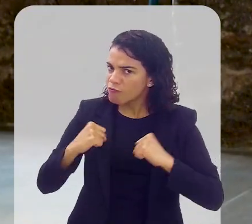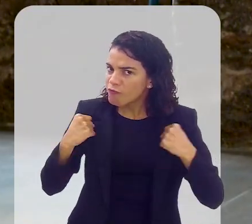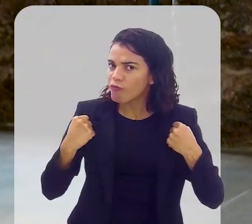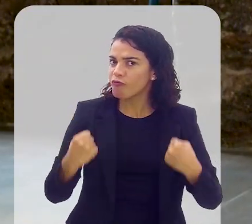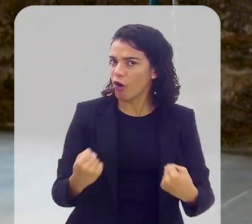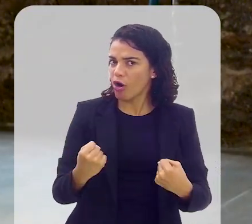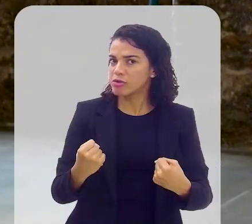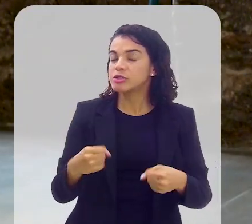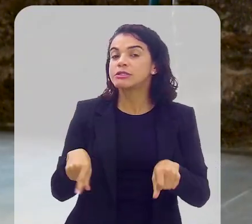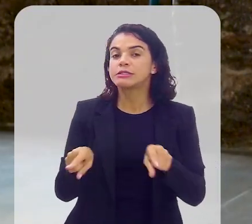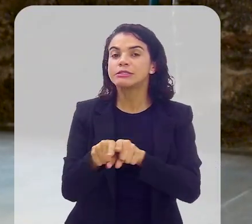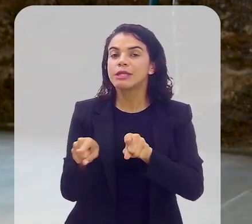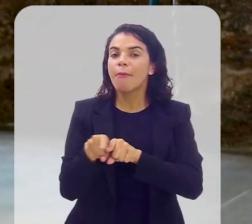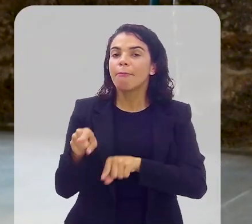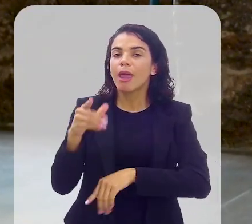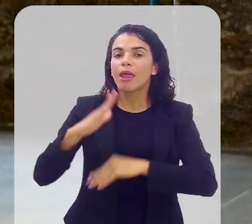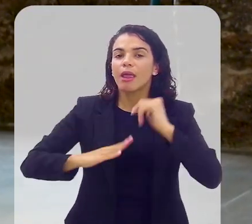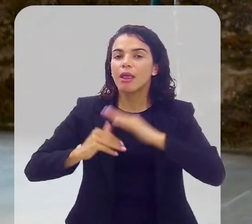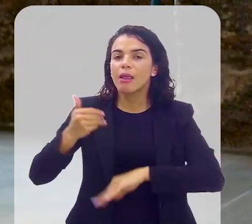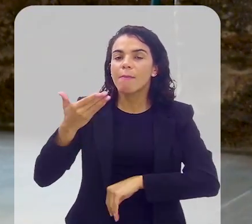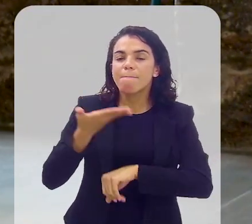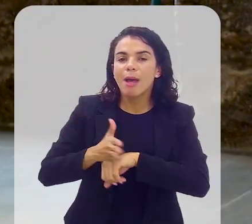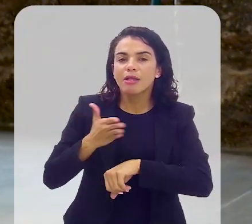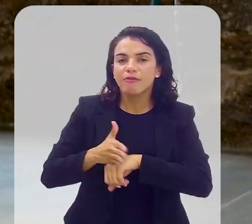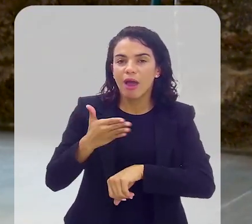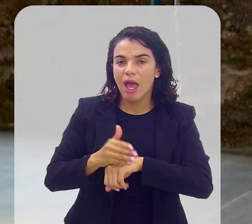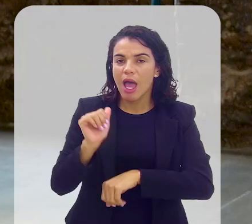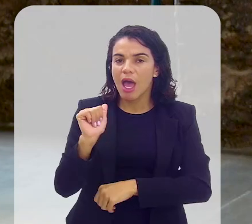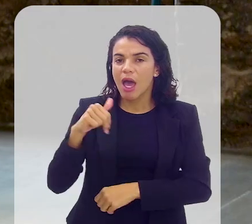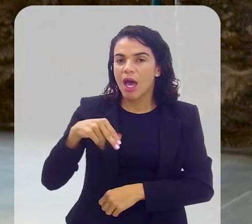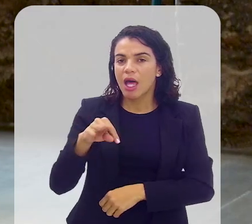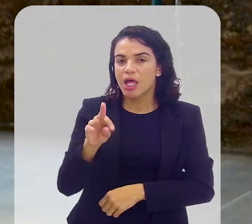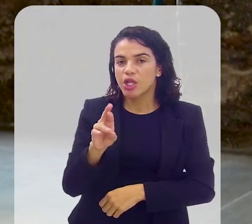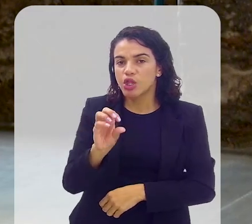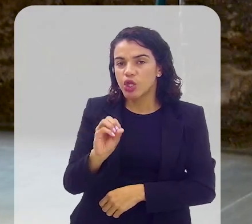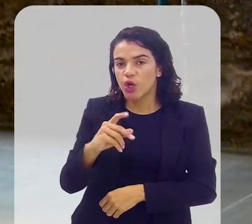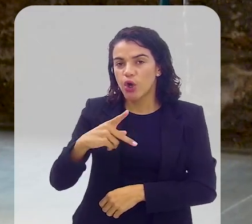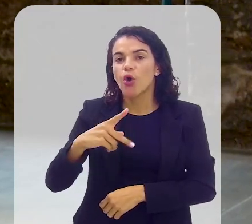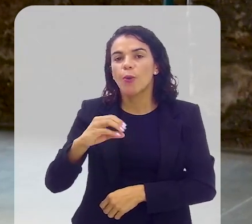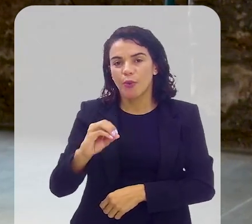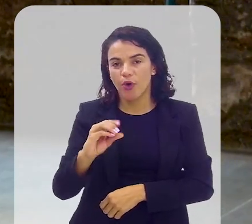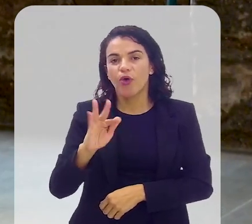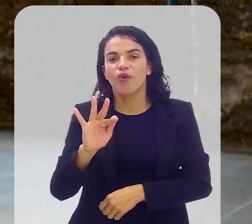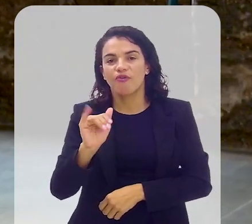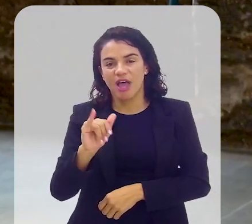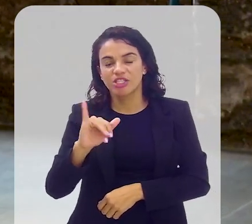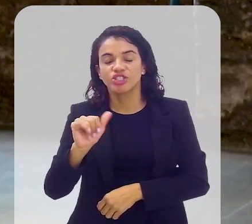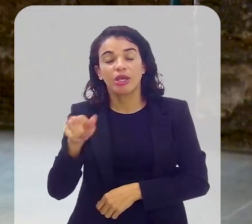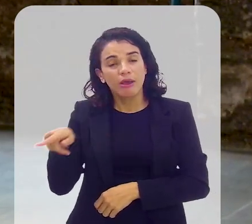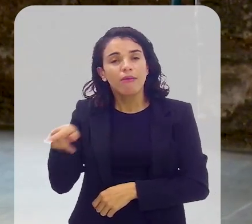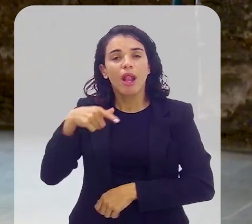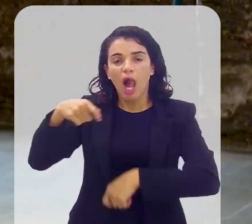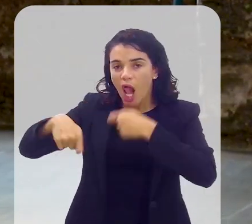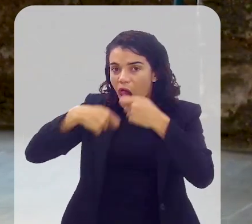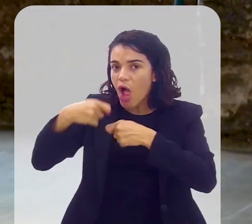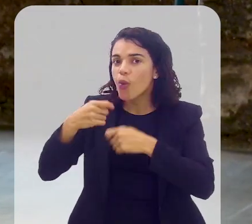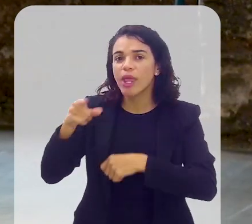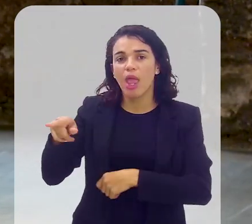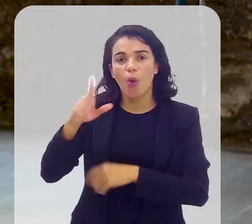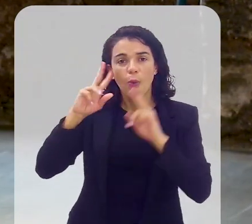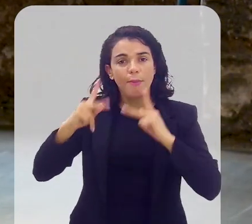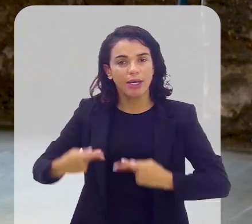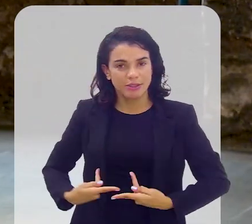combativa, muito fortes, e eles também praticavam o ritual da antropofagia, ou seja, eles eram canibais.